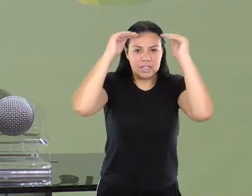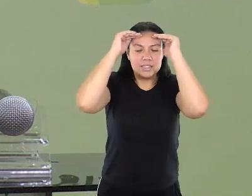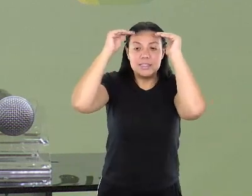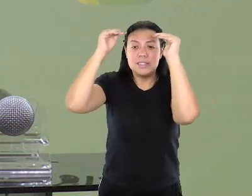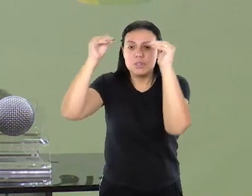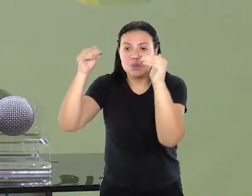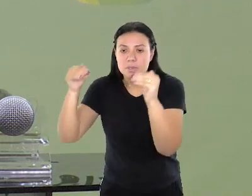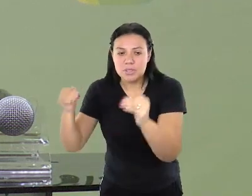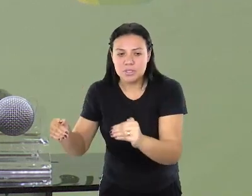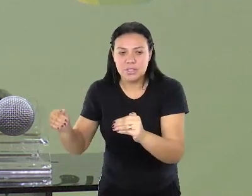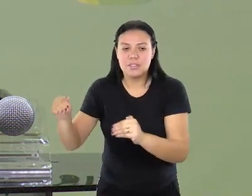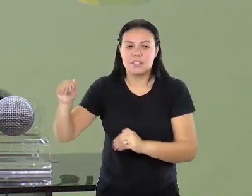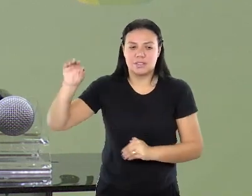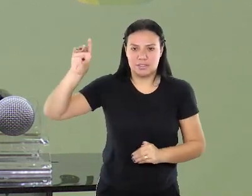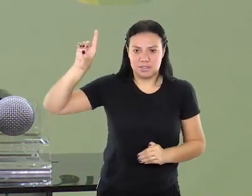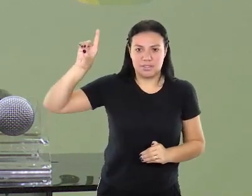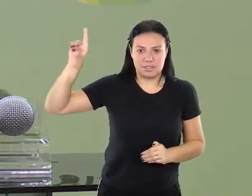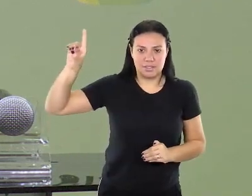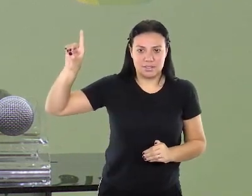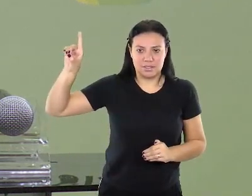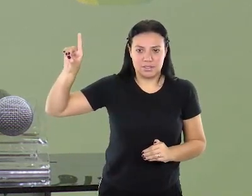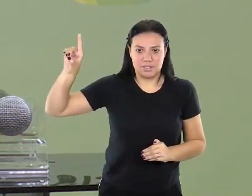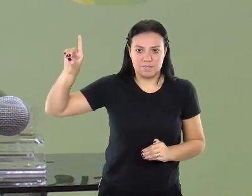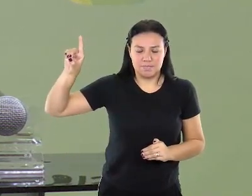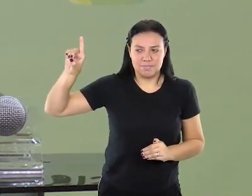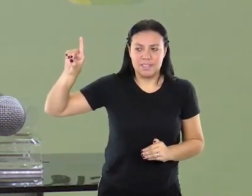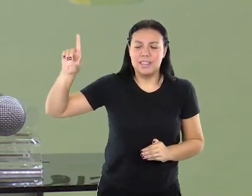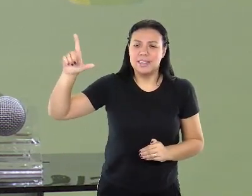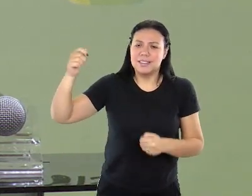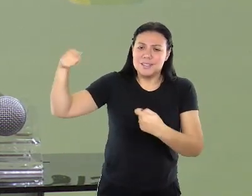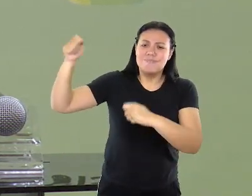desobediência gera problemas para o crente.